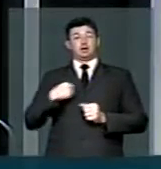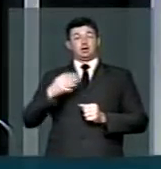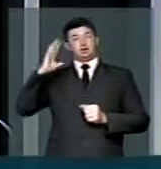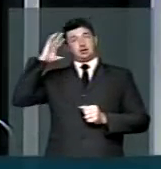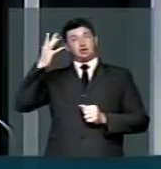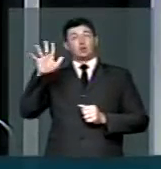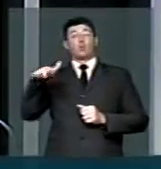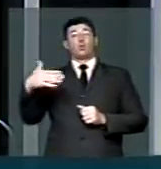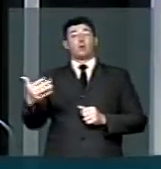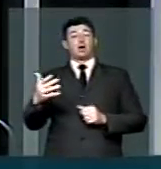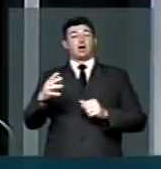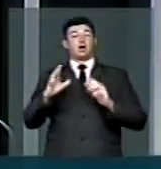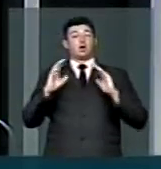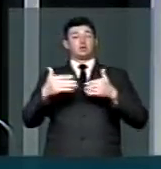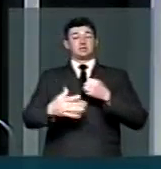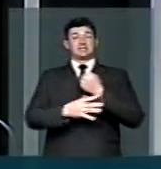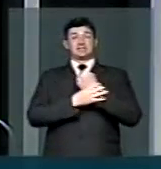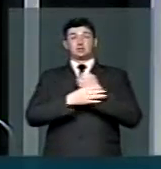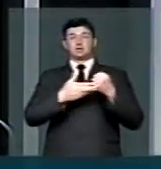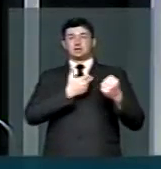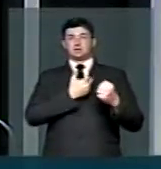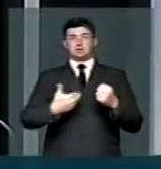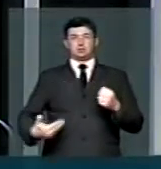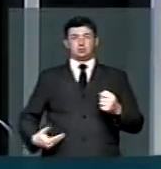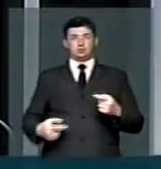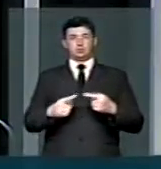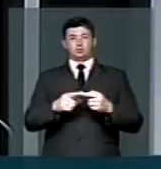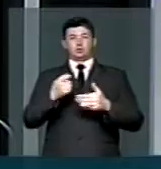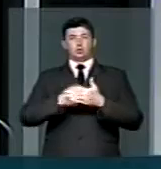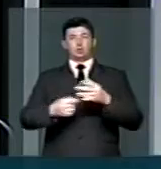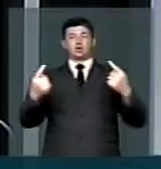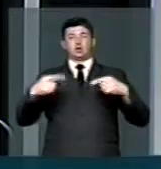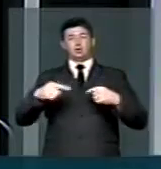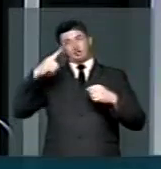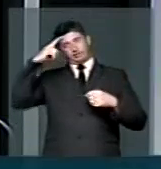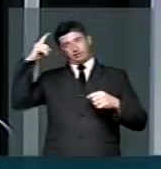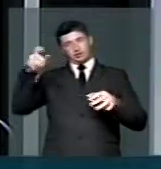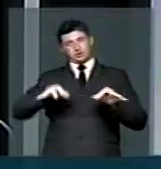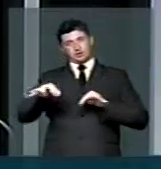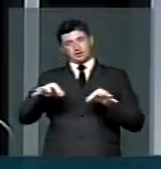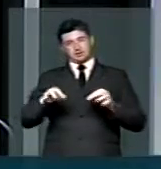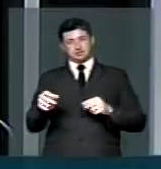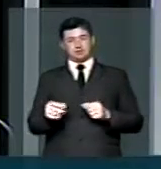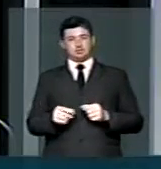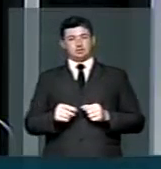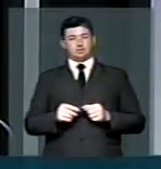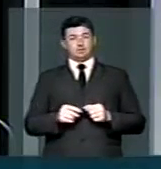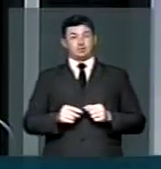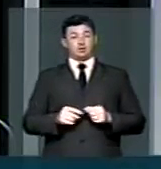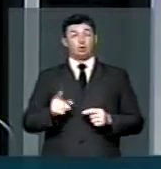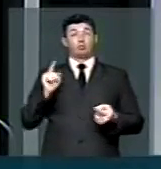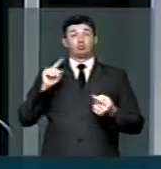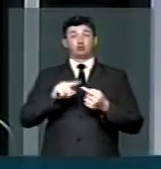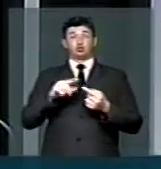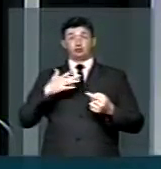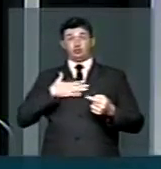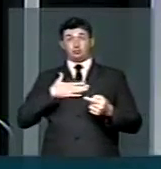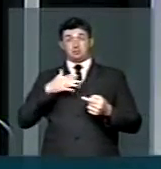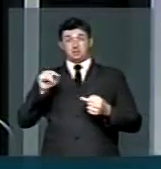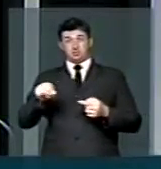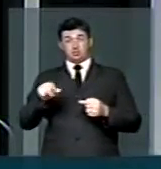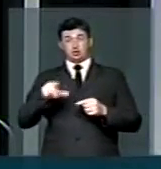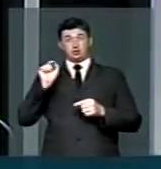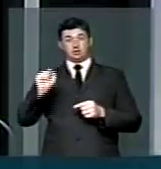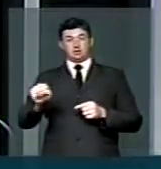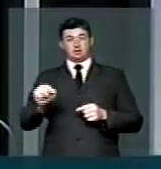integrar a Comissão de Segurança Pública e Combate ao Crime Organizado. O motivo que me levou a esta